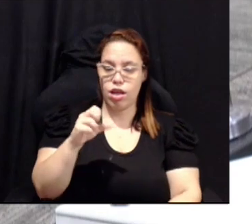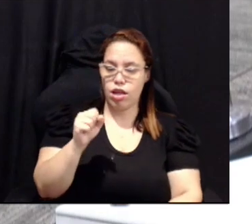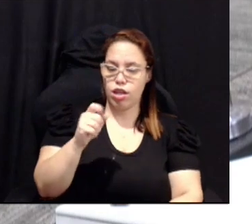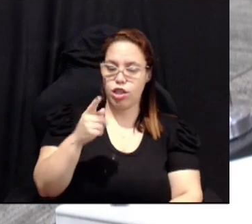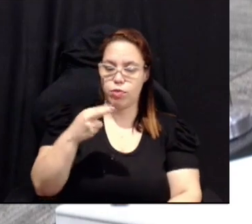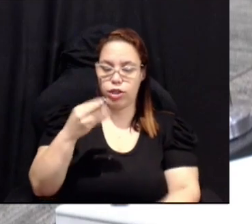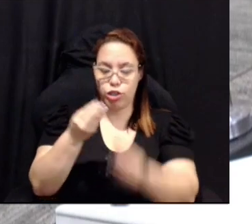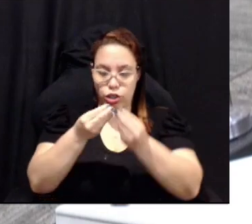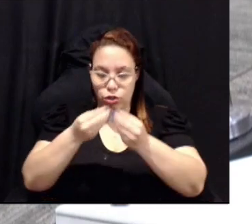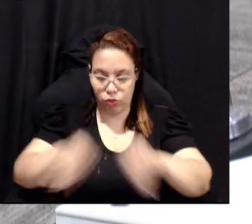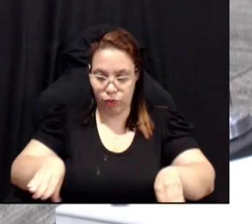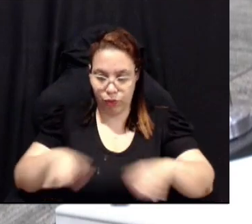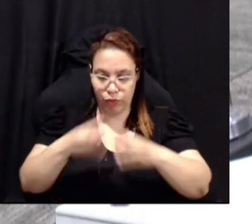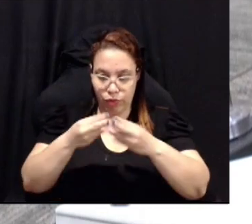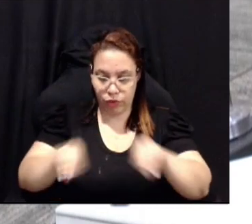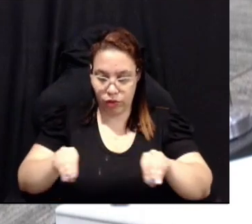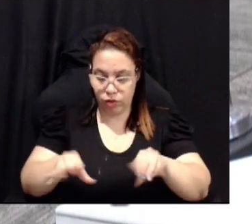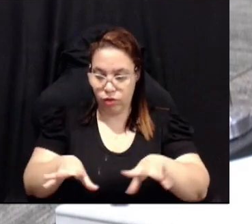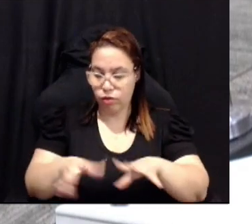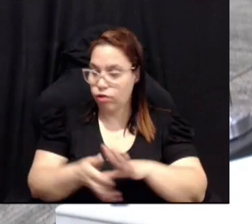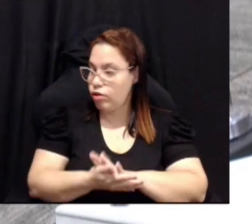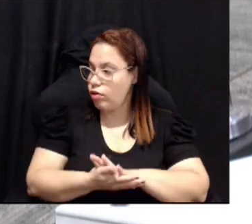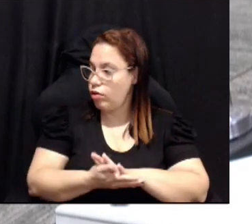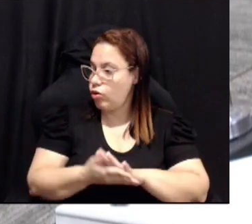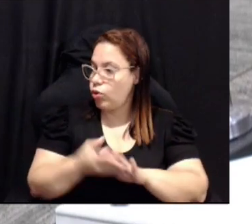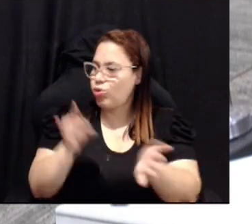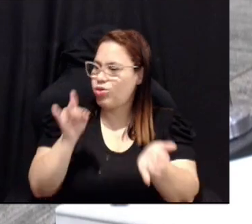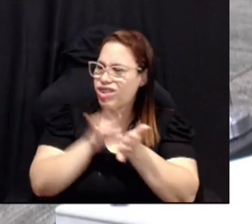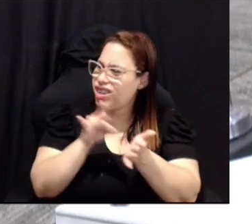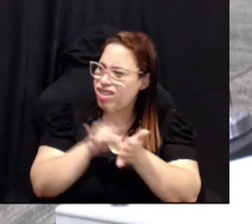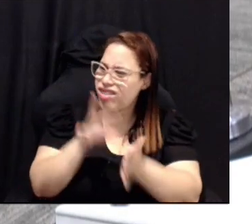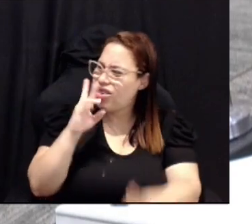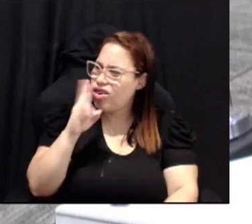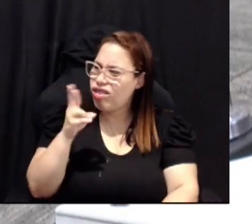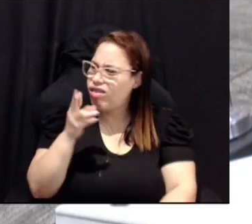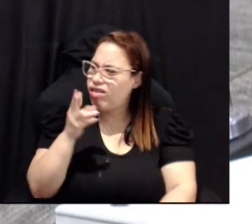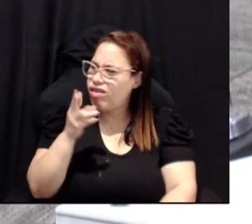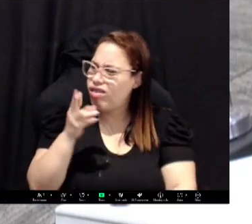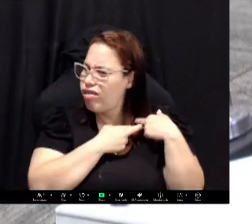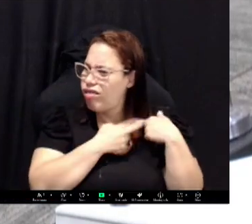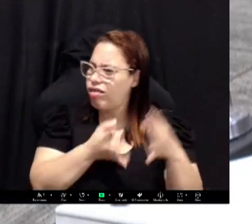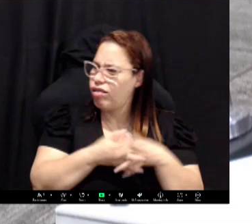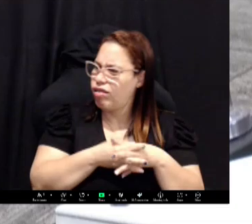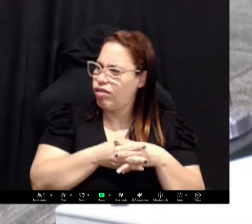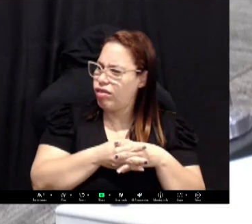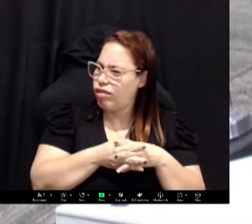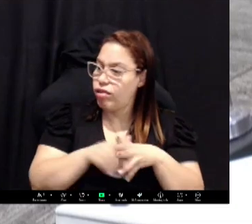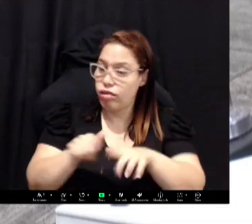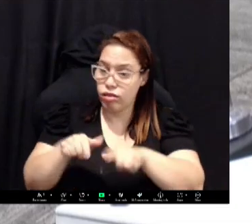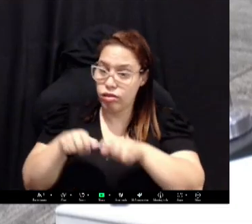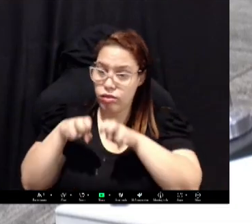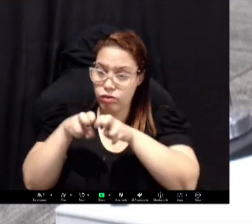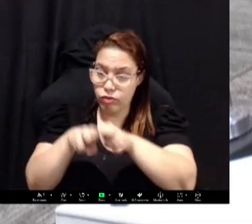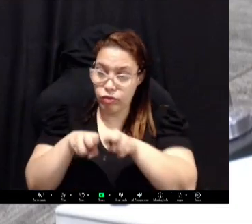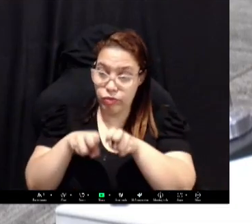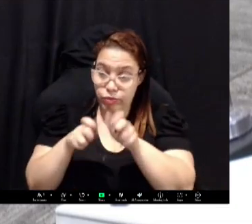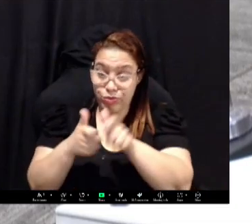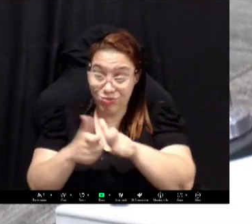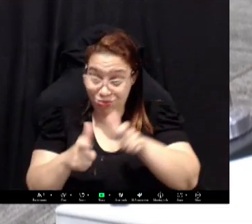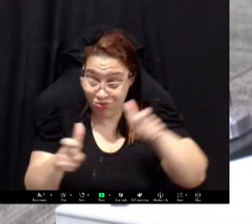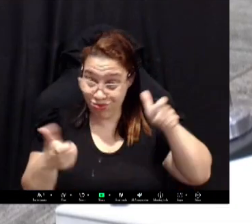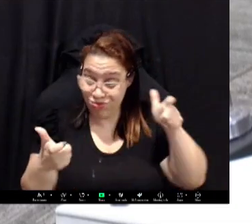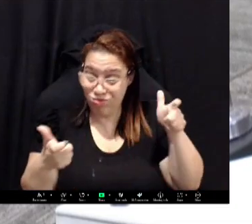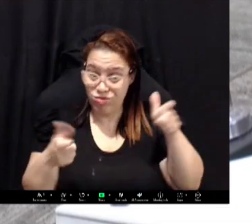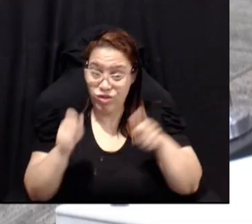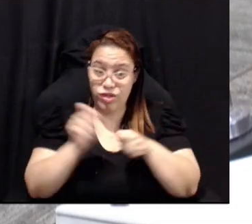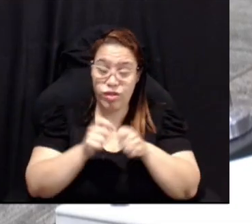apurar quais são os verdadeiros responsáveis, né? Quais são os agricultores que estão fazendo isso em larga escala para